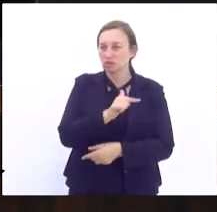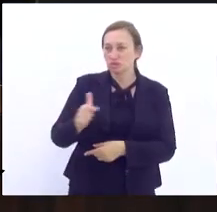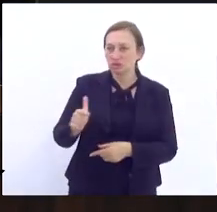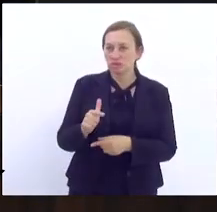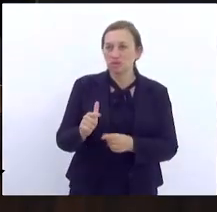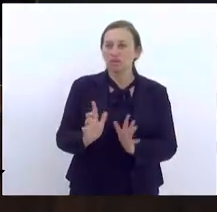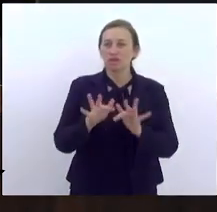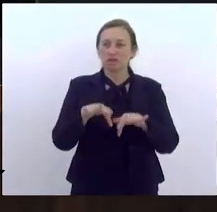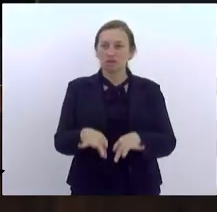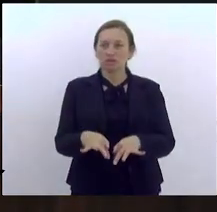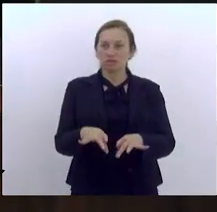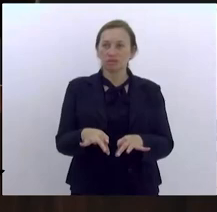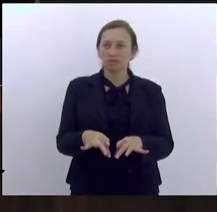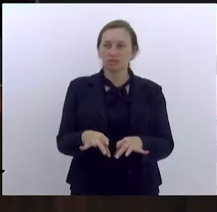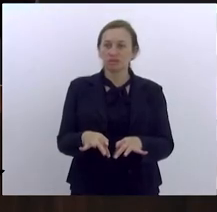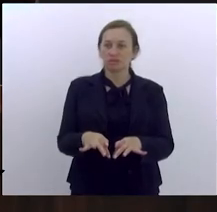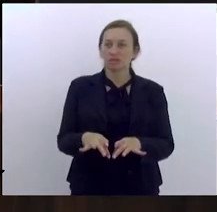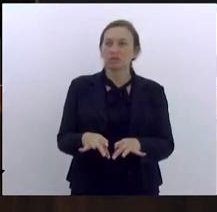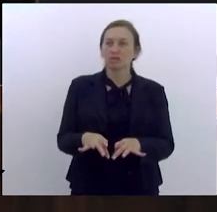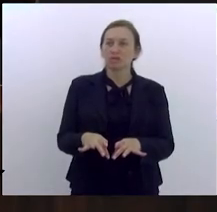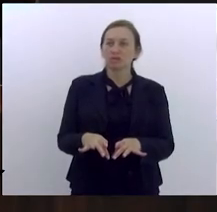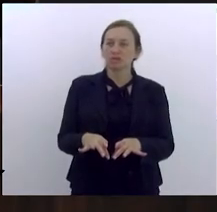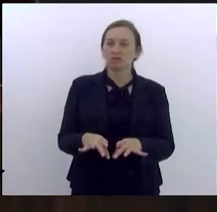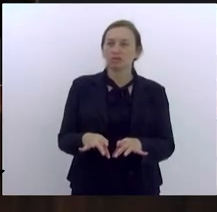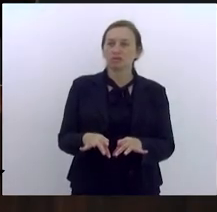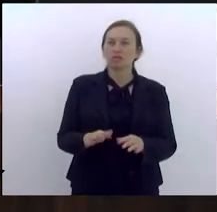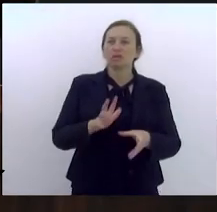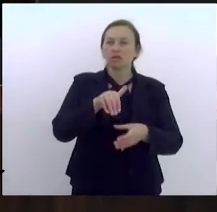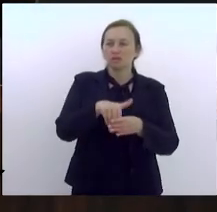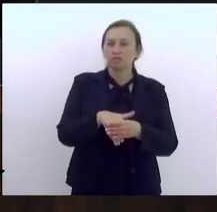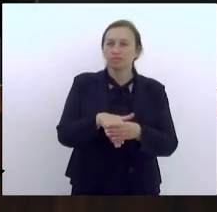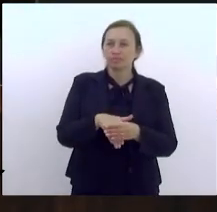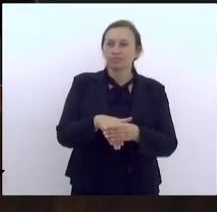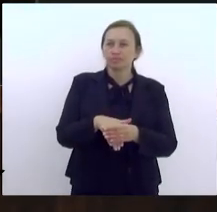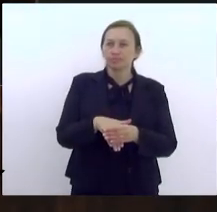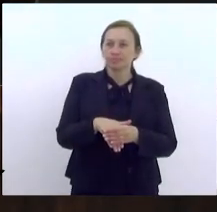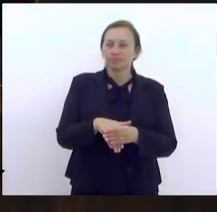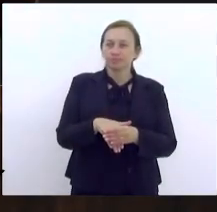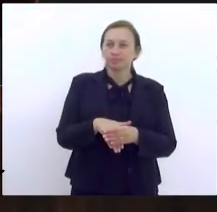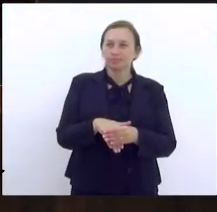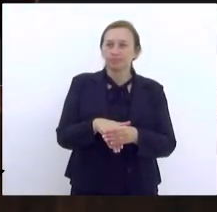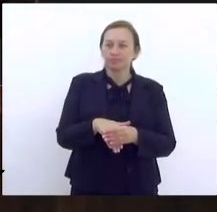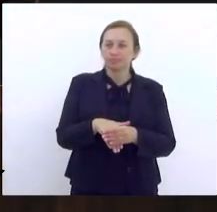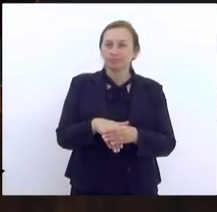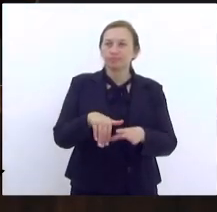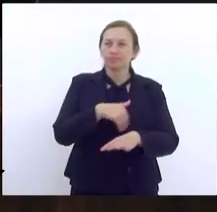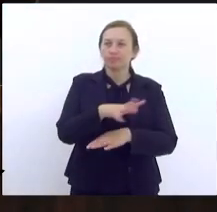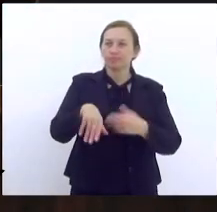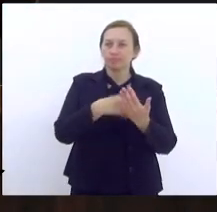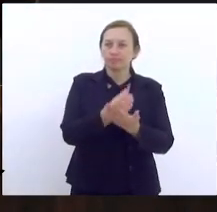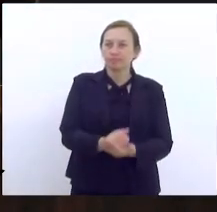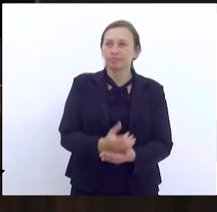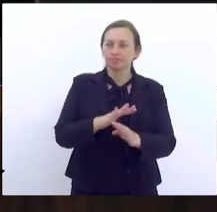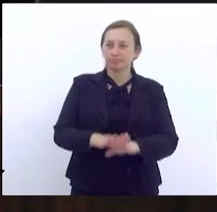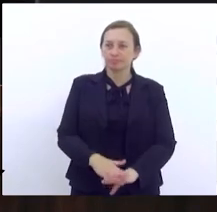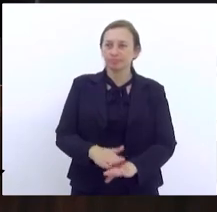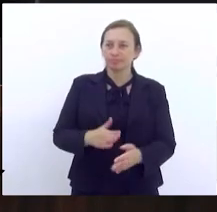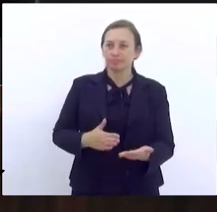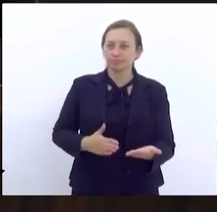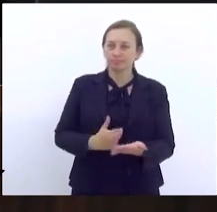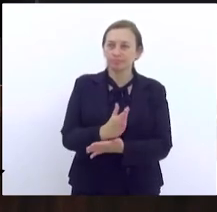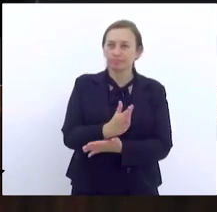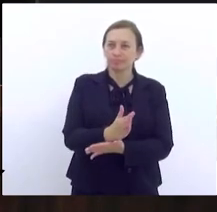havendo o que que era discutir encerrado encerrado discussão em votação os senhores que aprovam permaneça Como estão